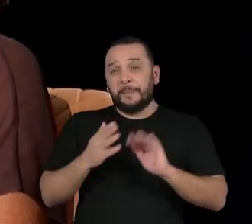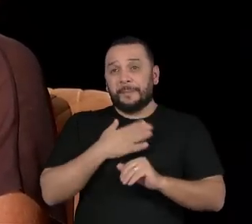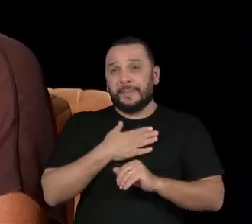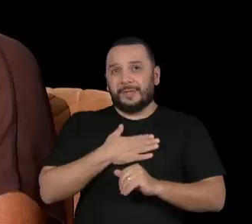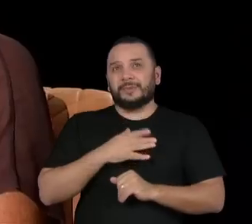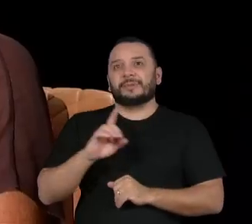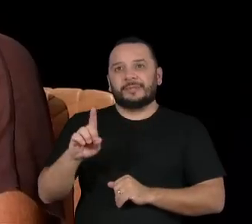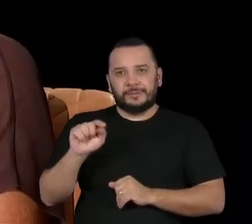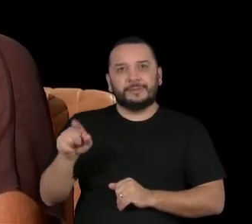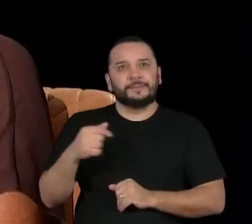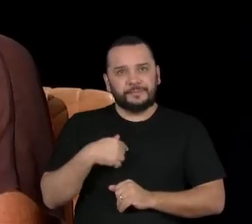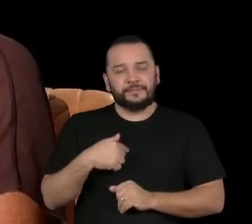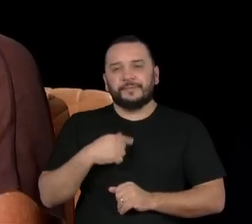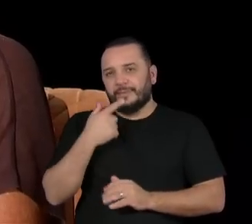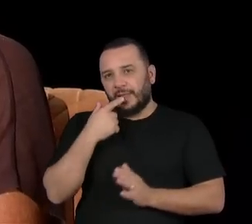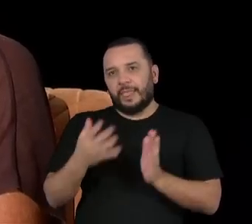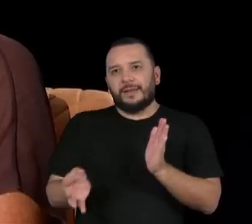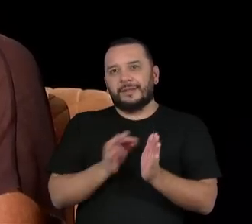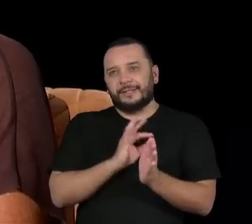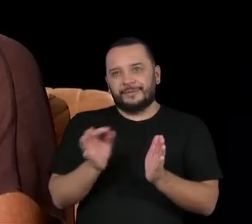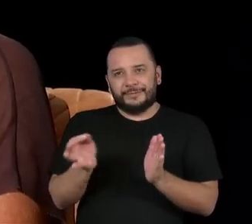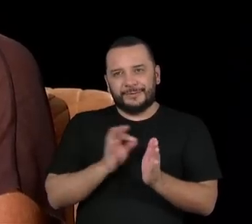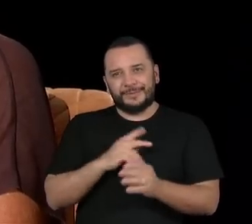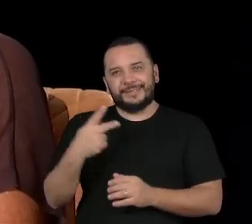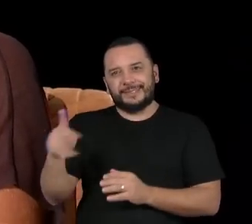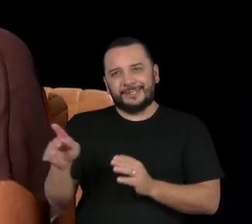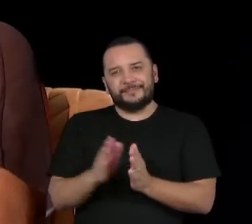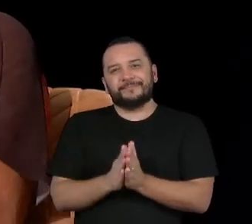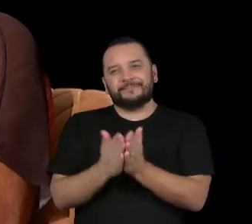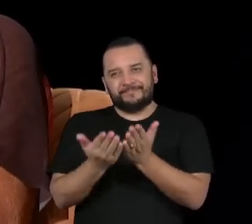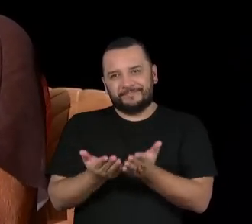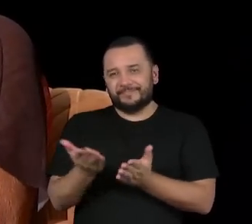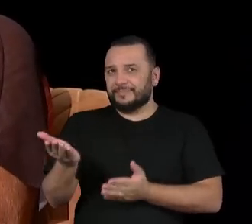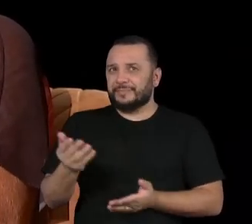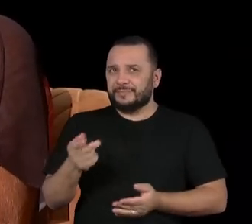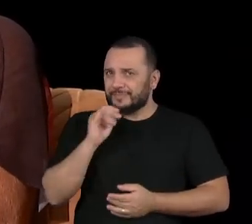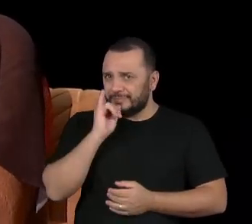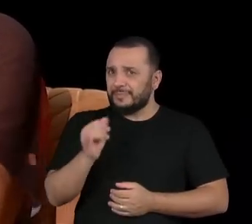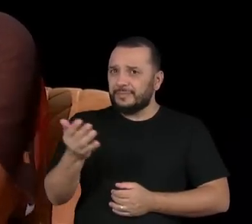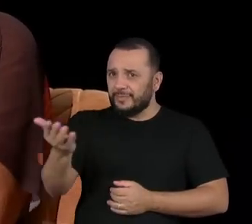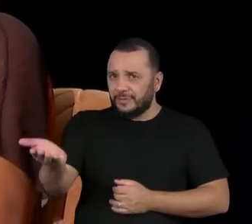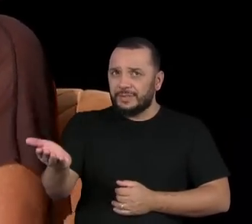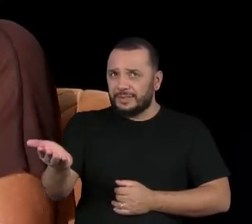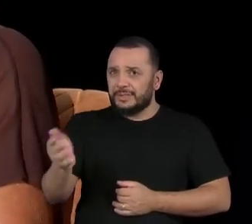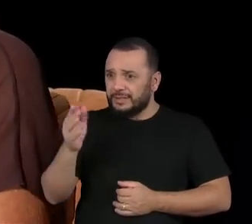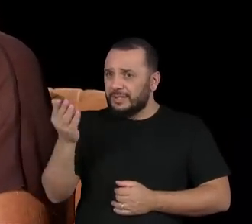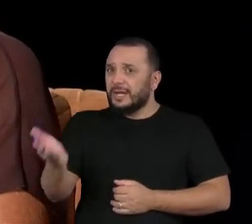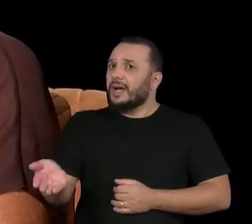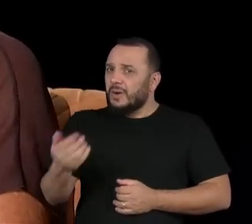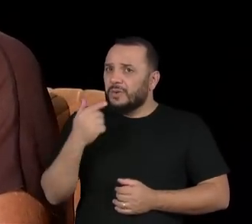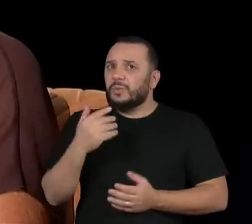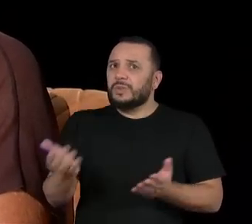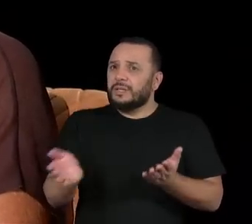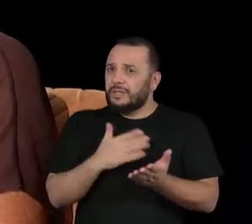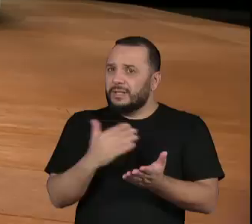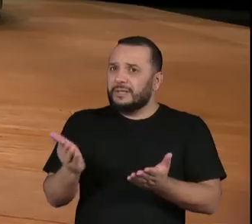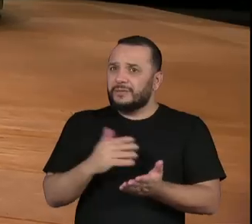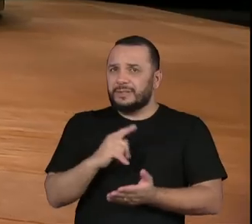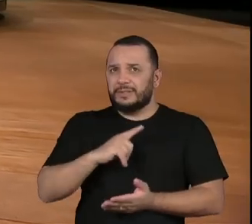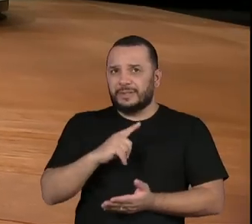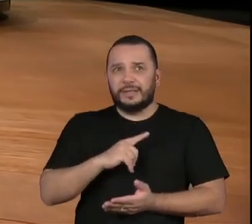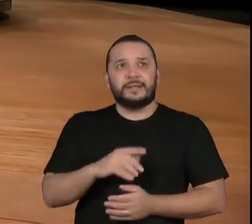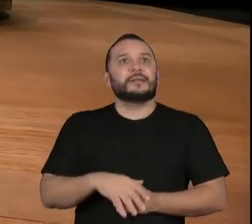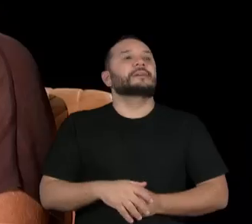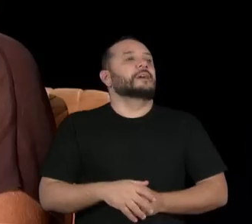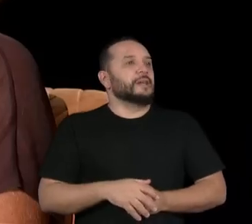livro dele, eu falei exatamente isso. Cara, isso aí é um livro que você tem na mão. E é um